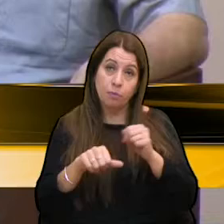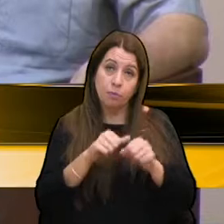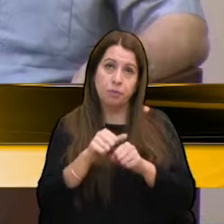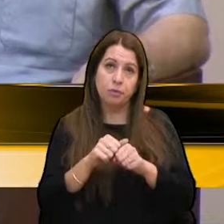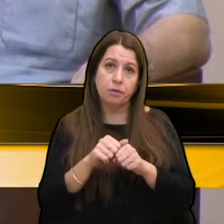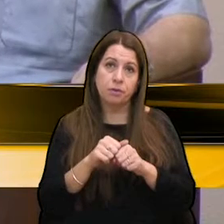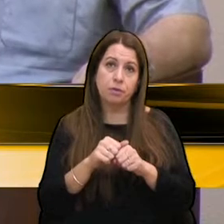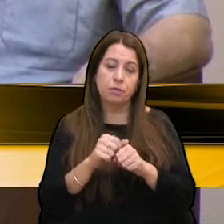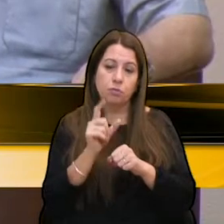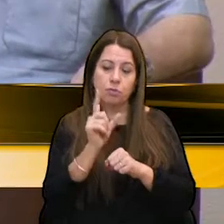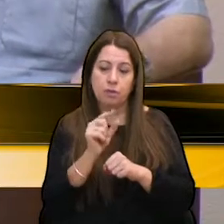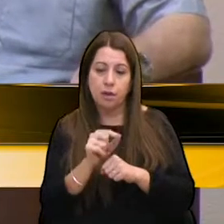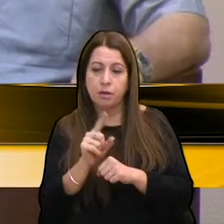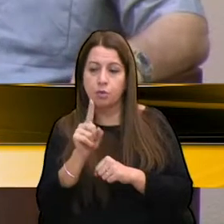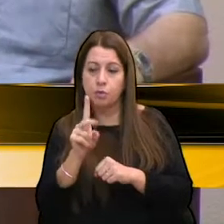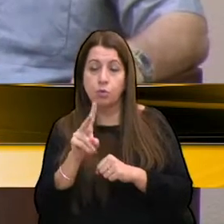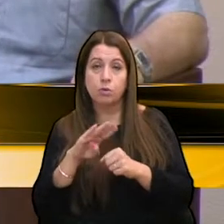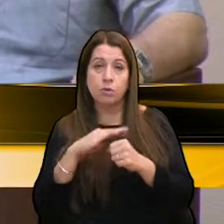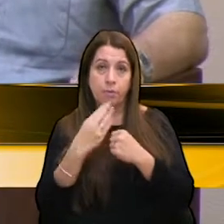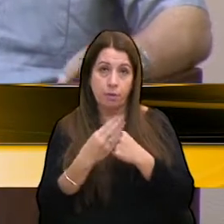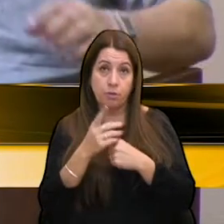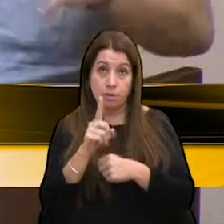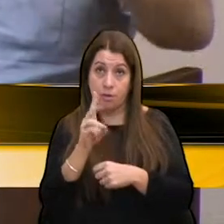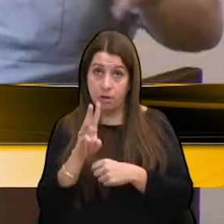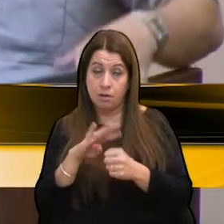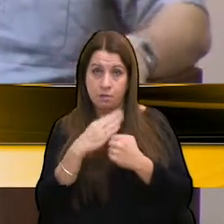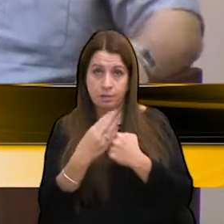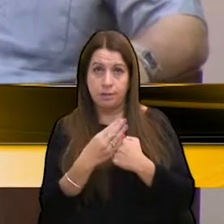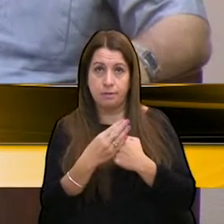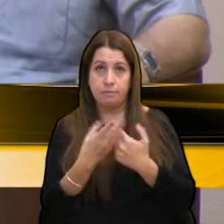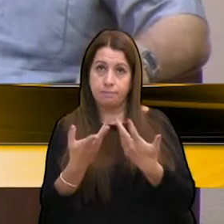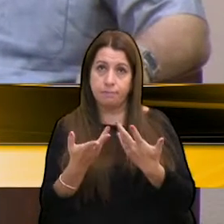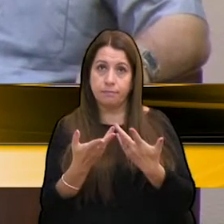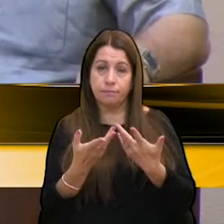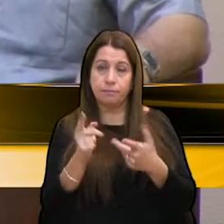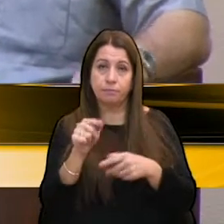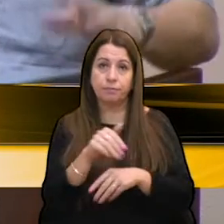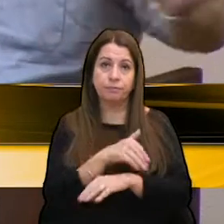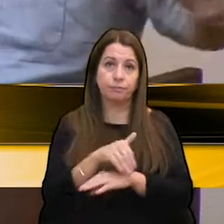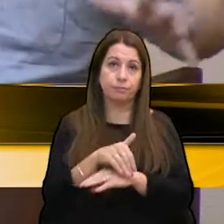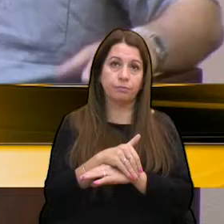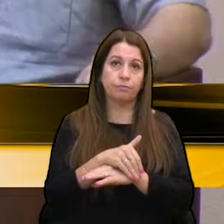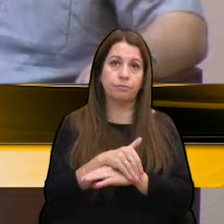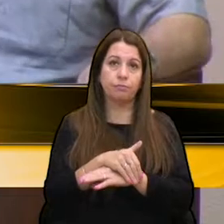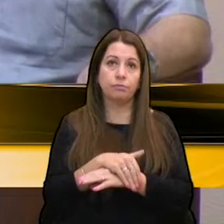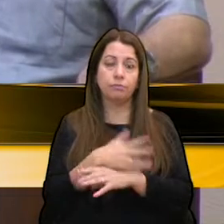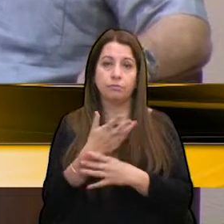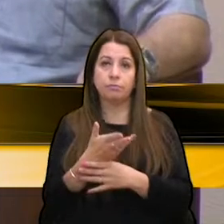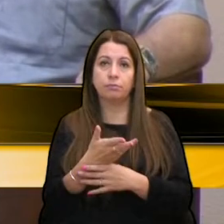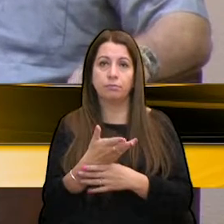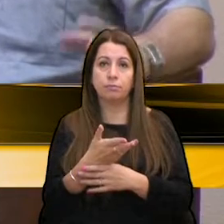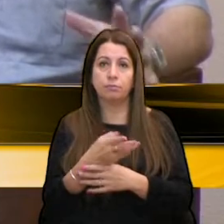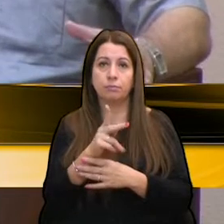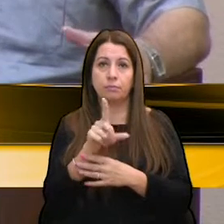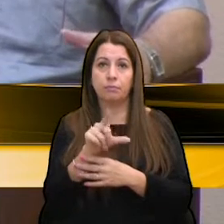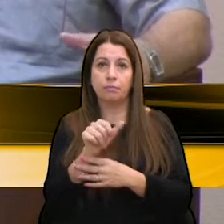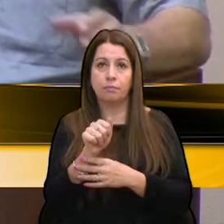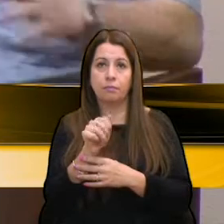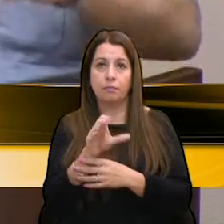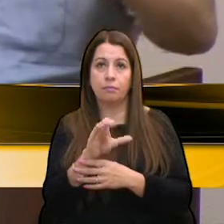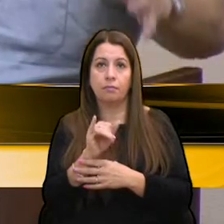10, 12 bairros, ou 13 bairros. Praça de Castro foi uma rua blindada, assim. Seria uma